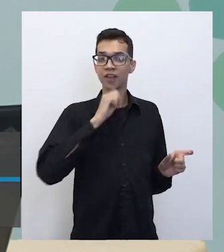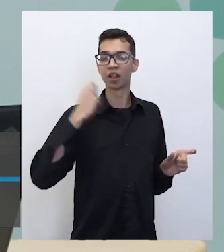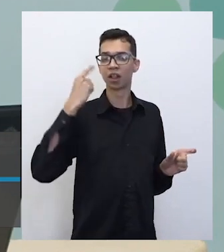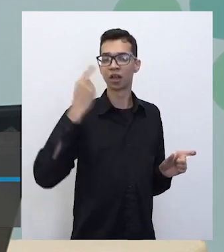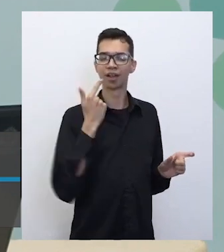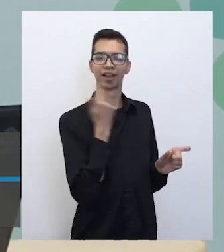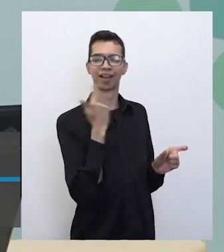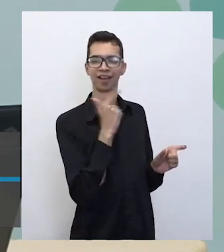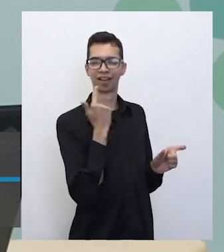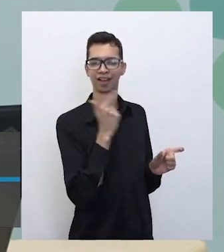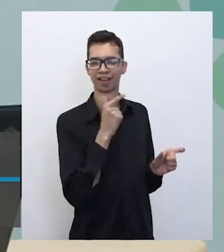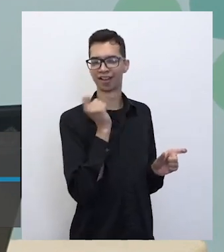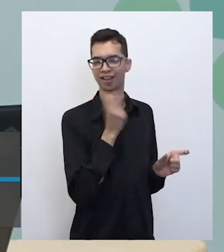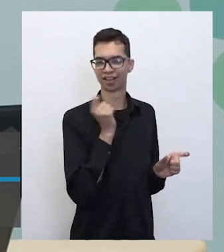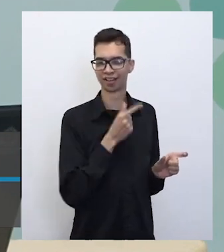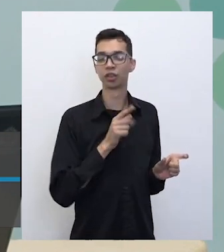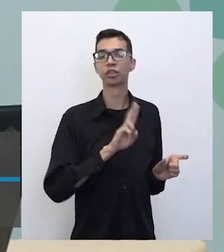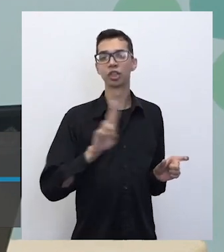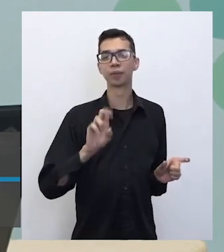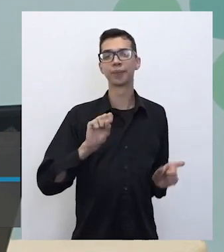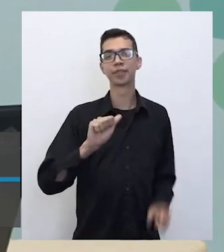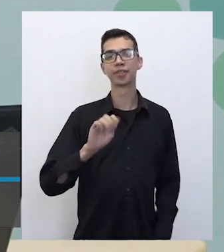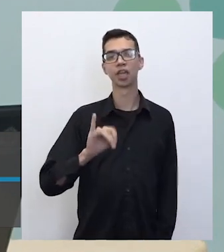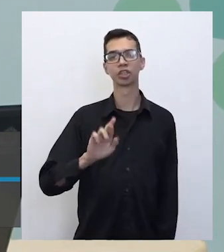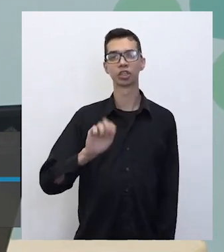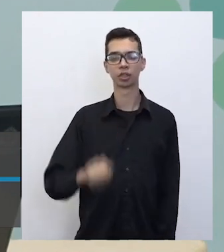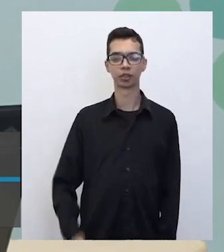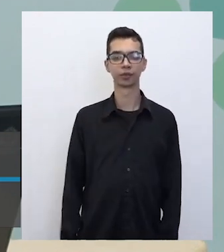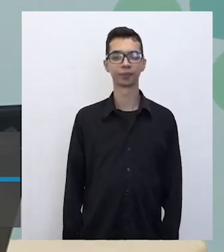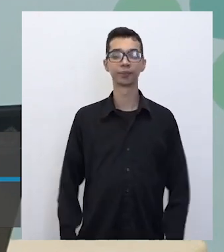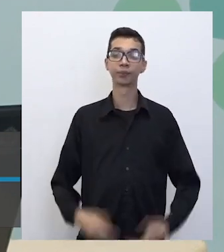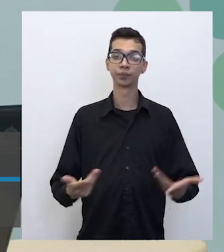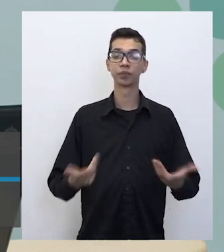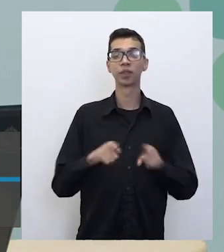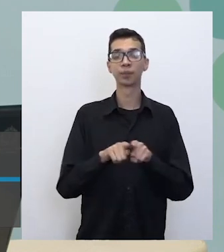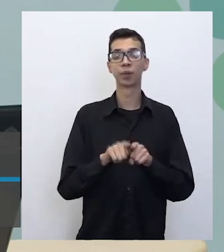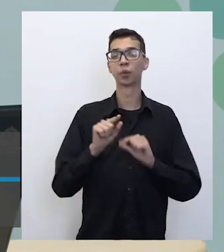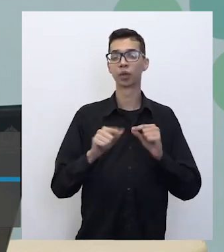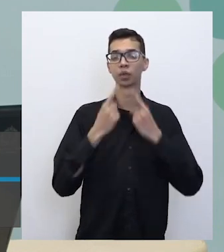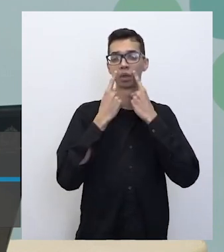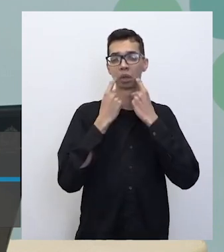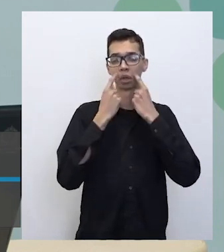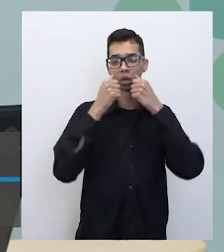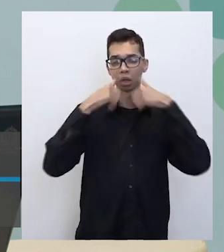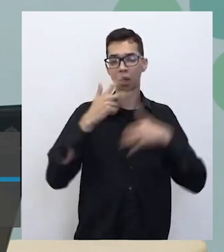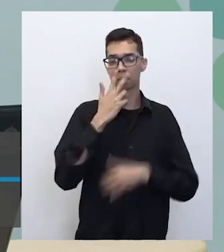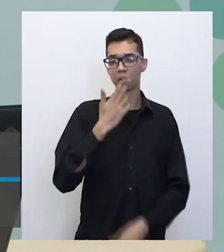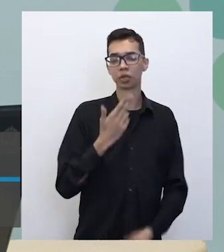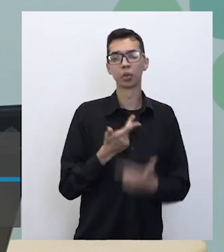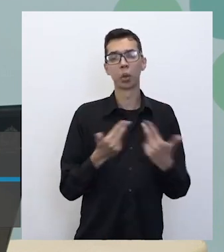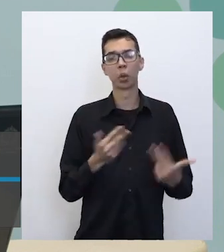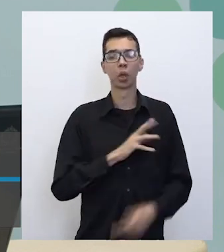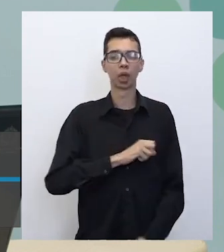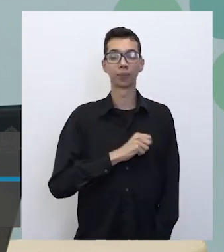louca, enfim, um massacre. Um lamento amoroso, a Tamires fala, eu suponho. Emanuela fala que é um